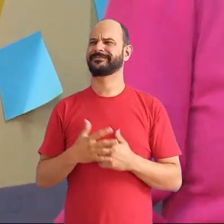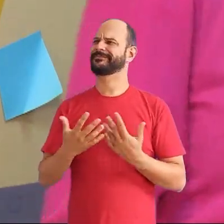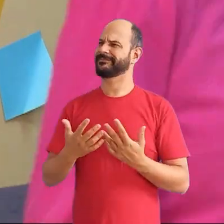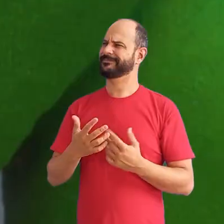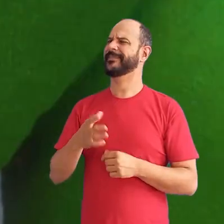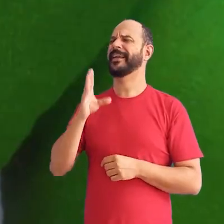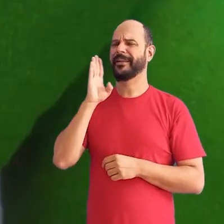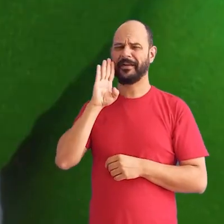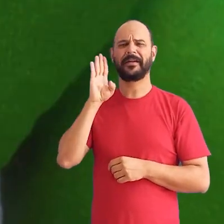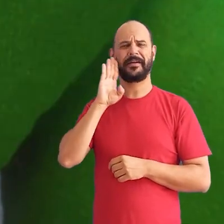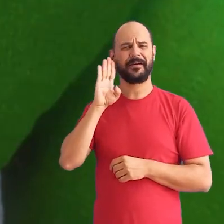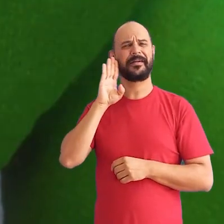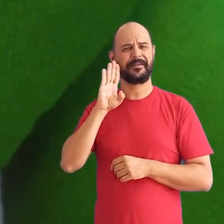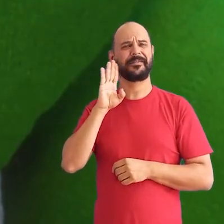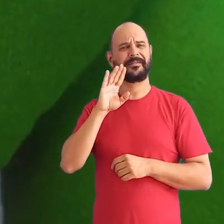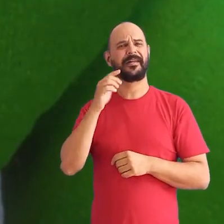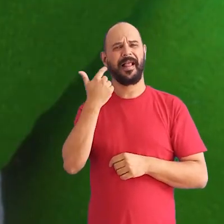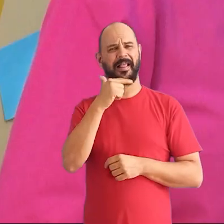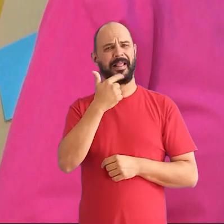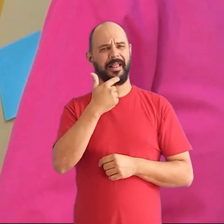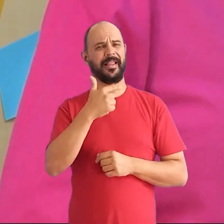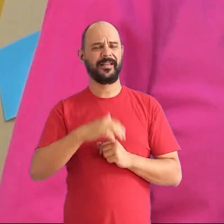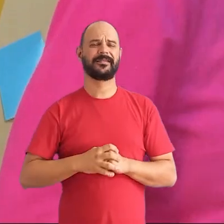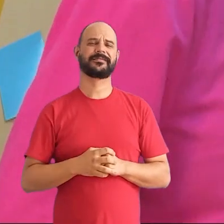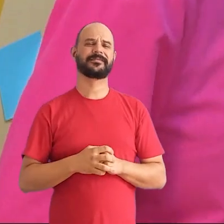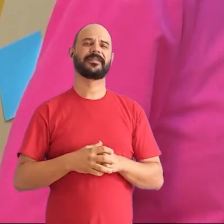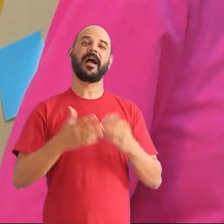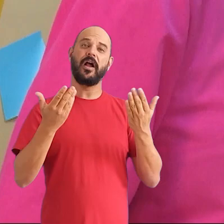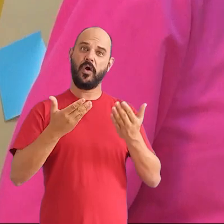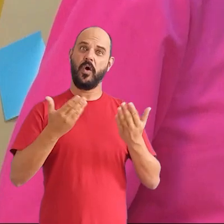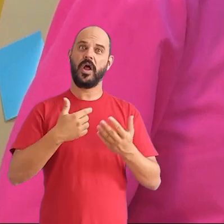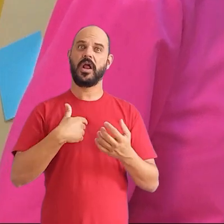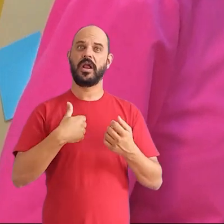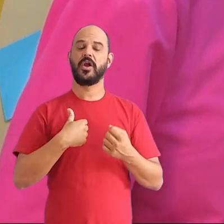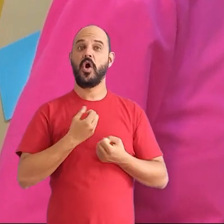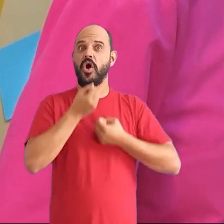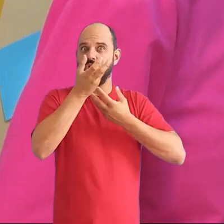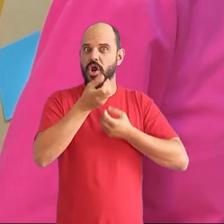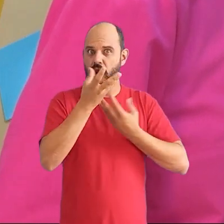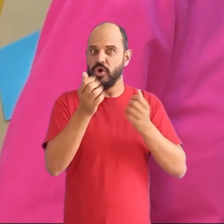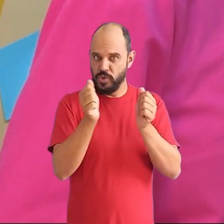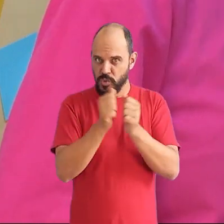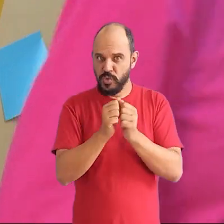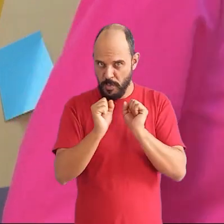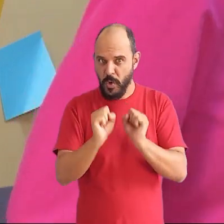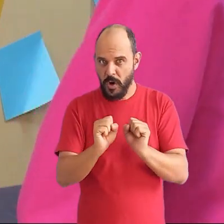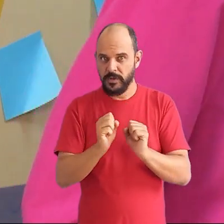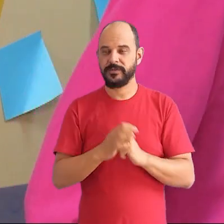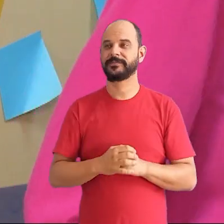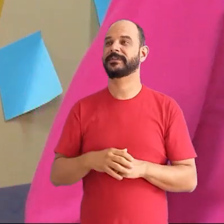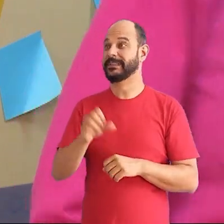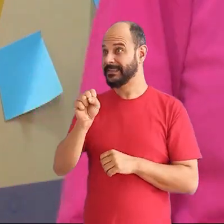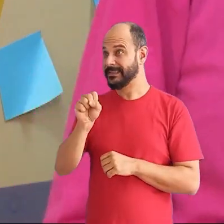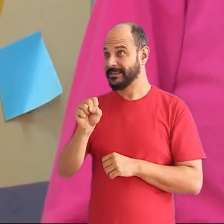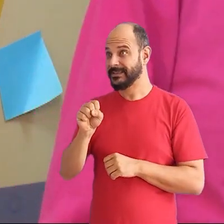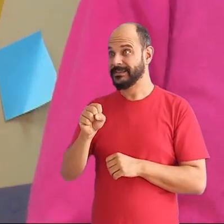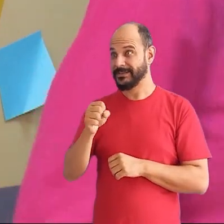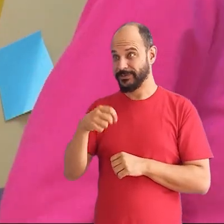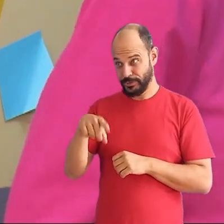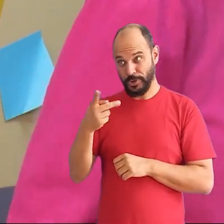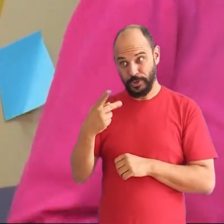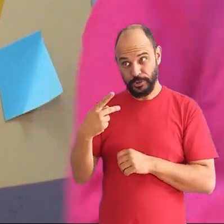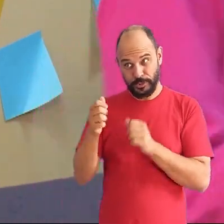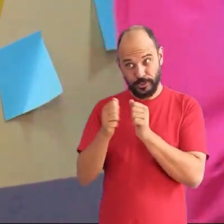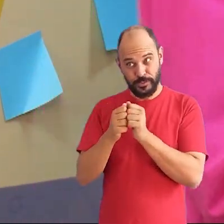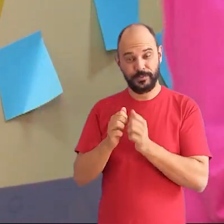morcegão! Ficou mesmo! Gláucia, agora deixa eu contar a história com você? É pra já, Léo! Vamos lá,